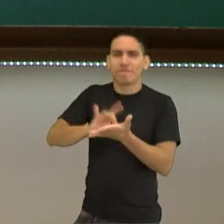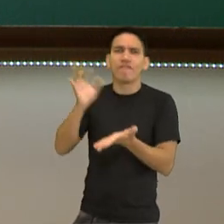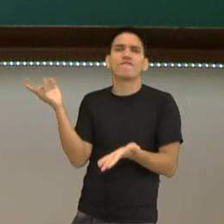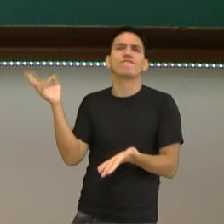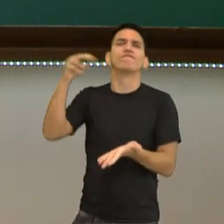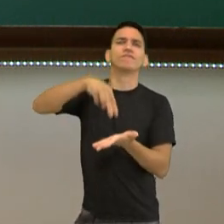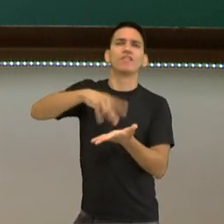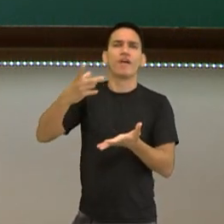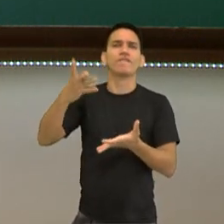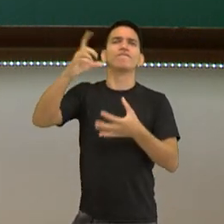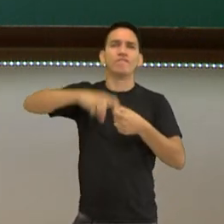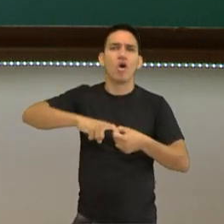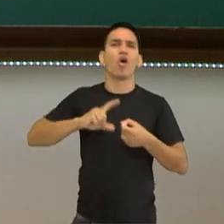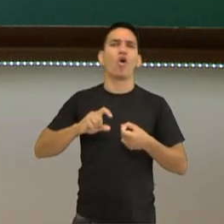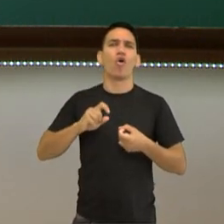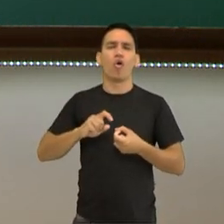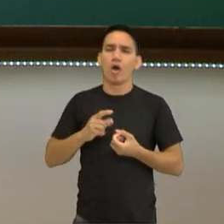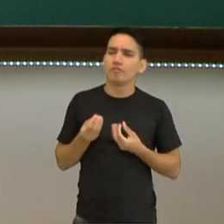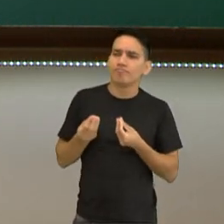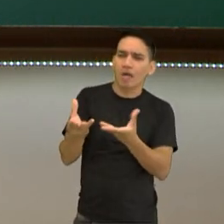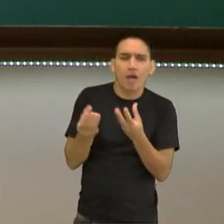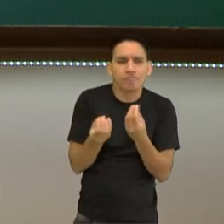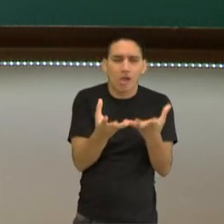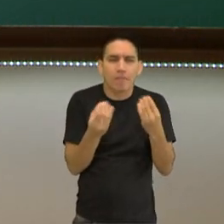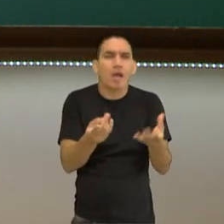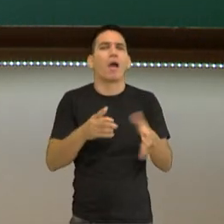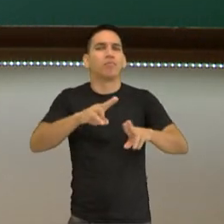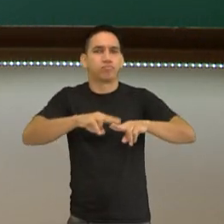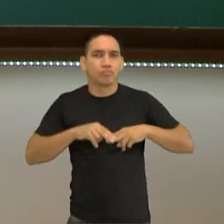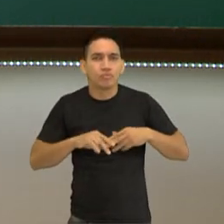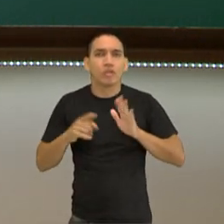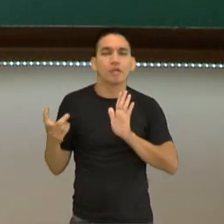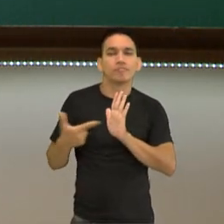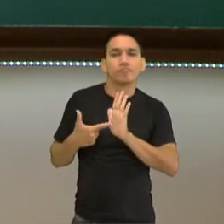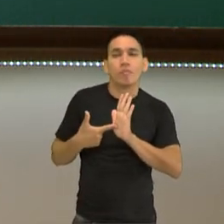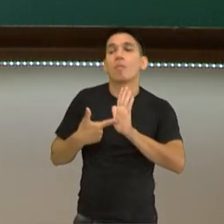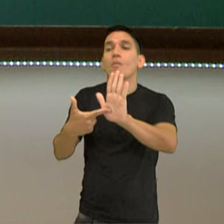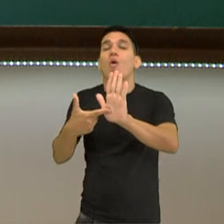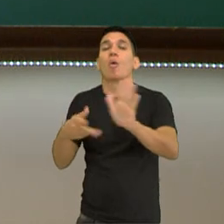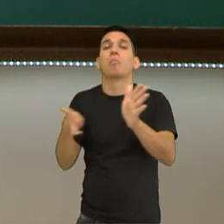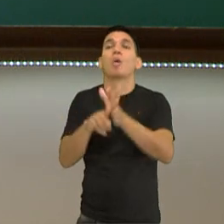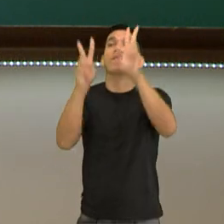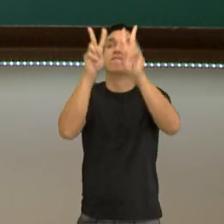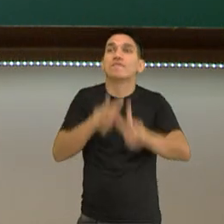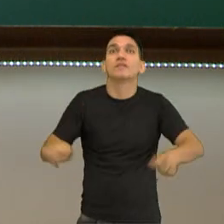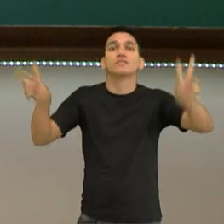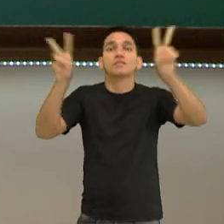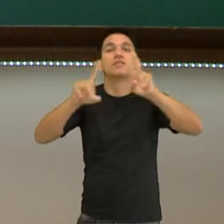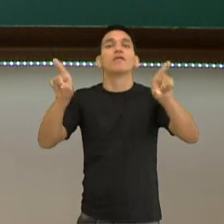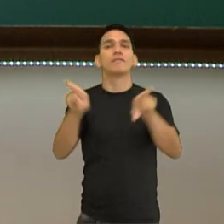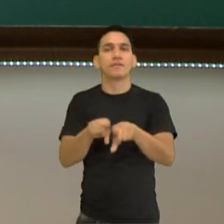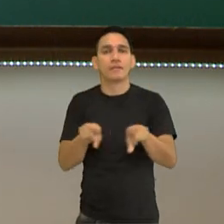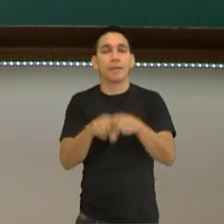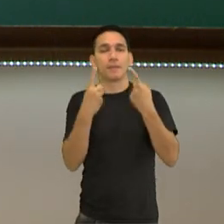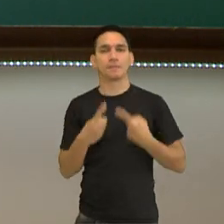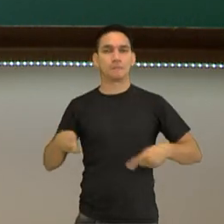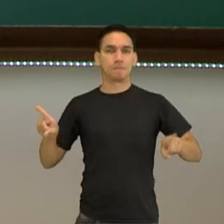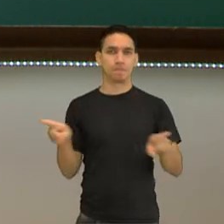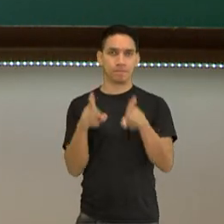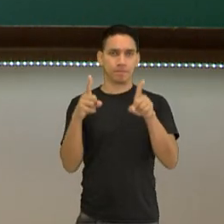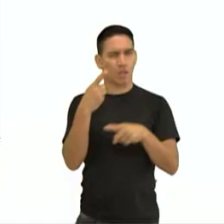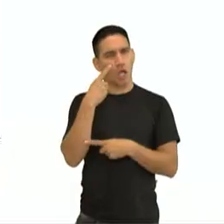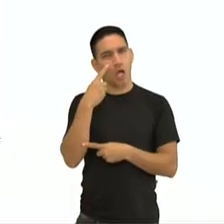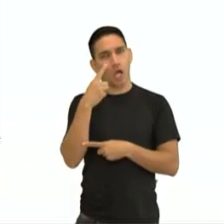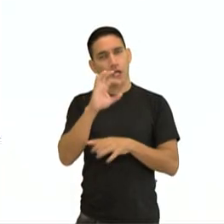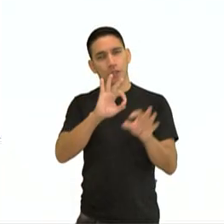E pressionando com seus dogmas, com tudo, tanto nas artes visuais como na parte musical. Né? Vamos